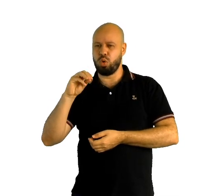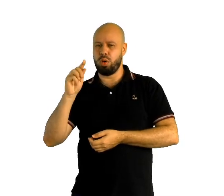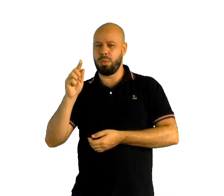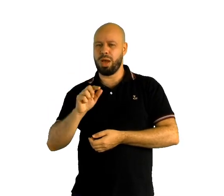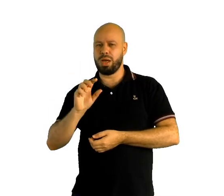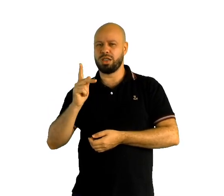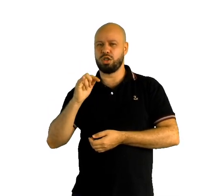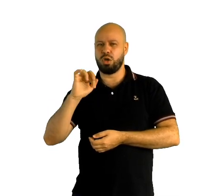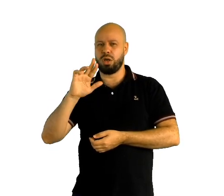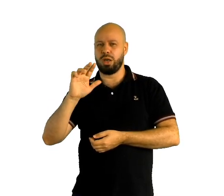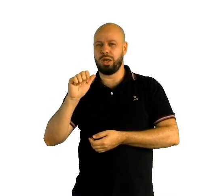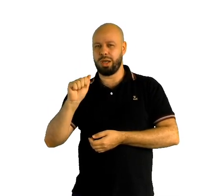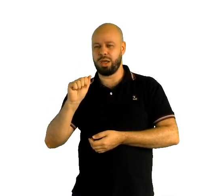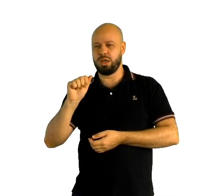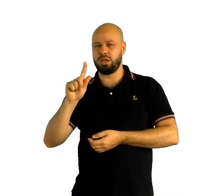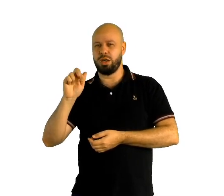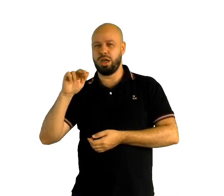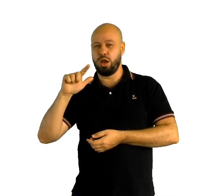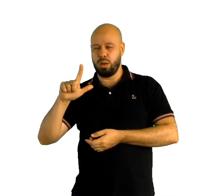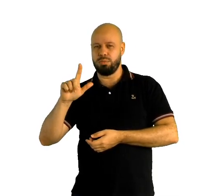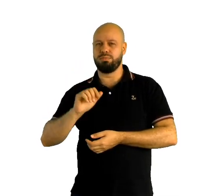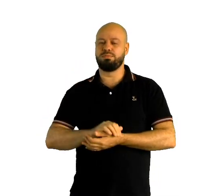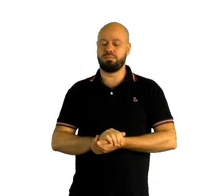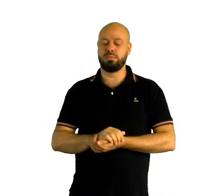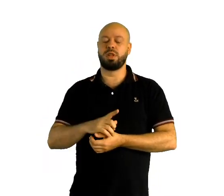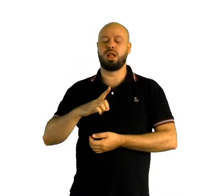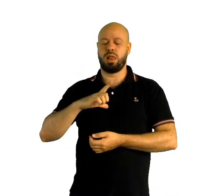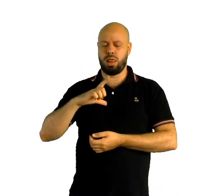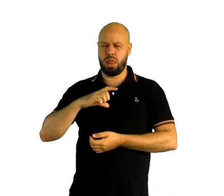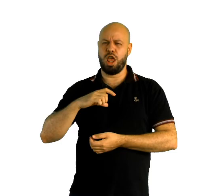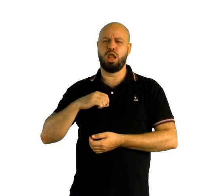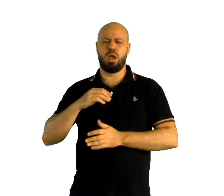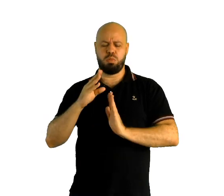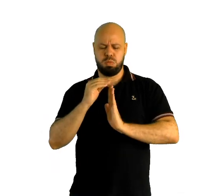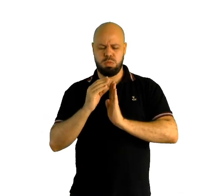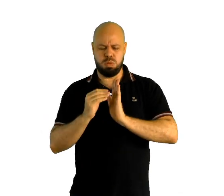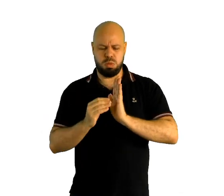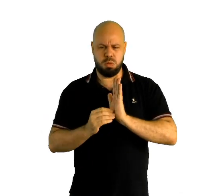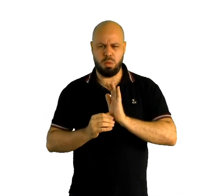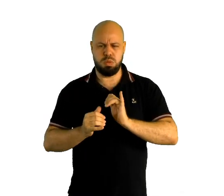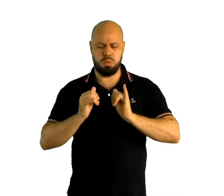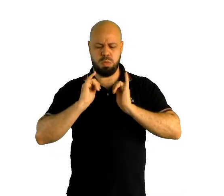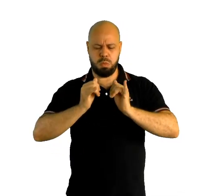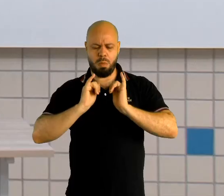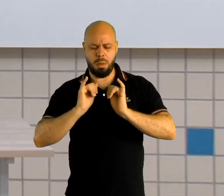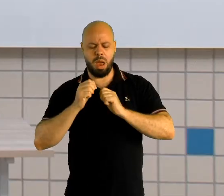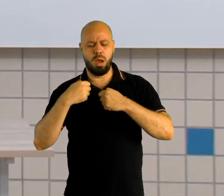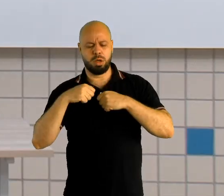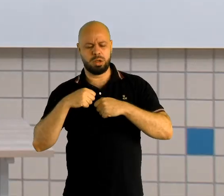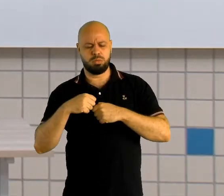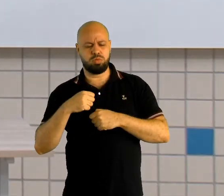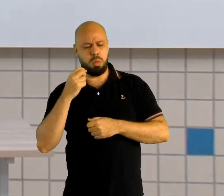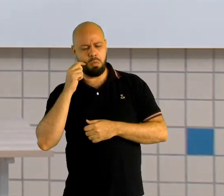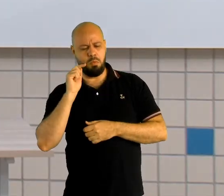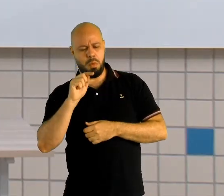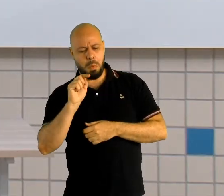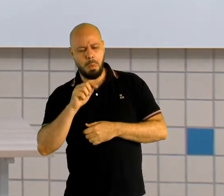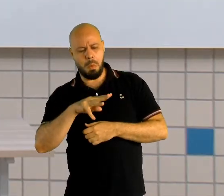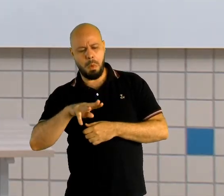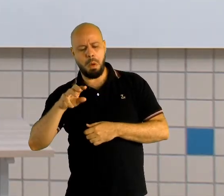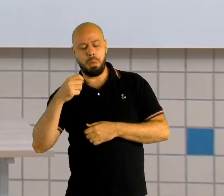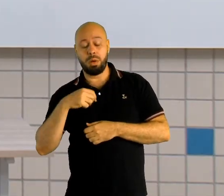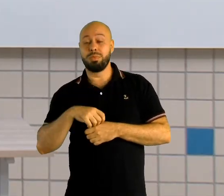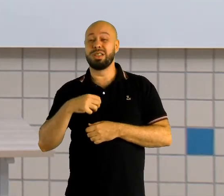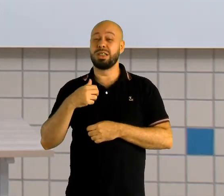suapesquisa.com/História Geral. Lá também você vai encontrar bastante informações para você estudar o Império Romano. E você tem uma série de